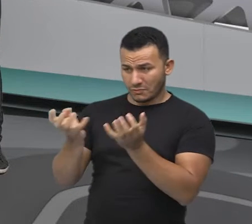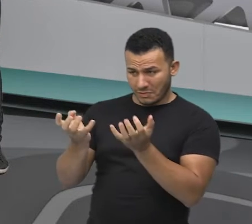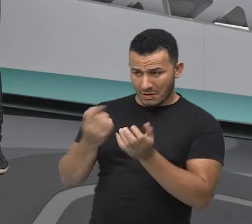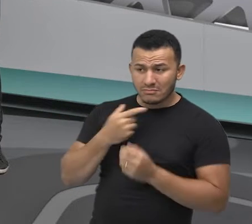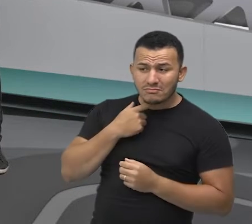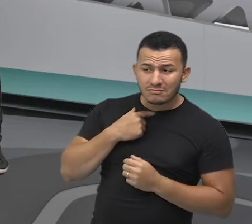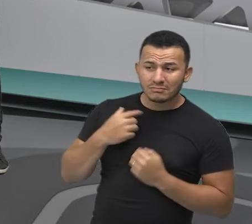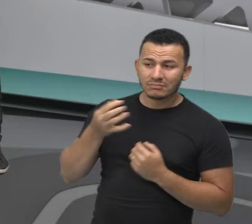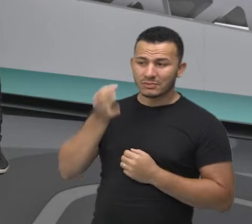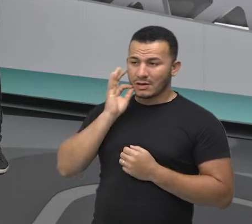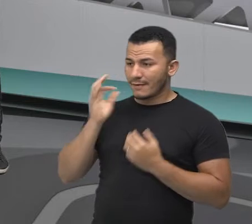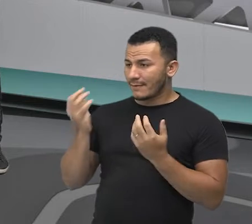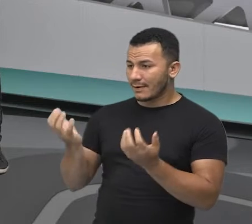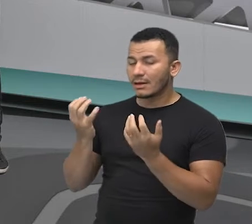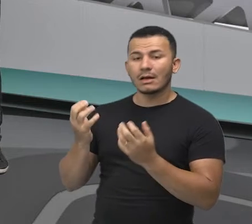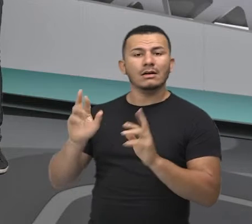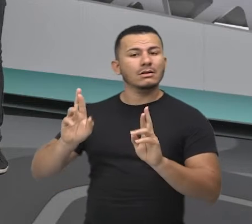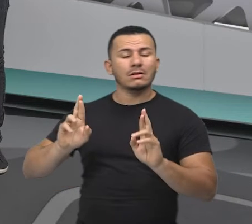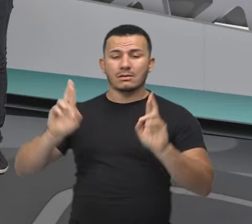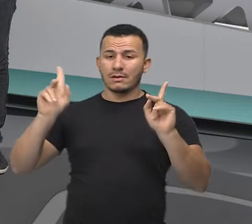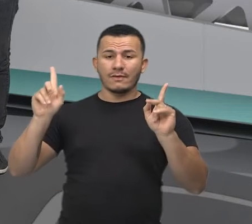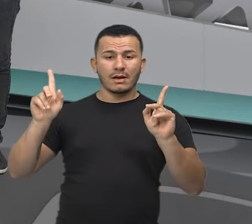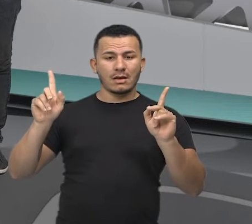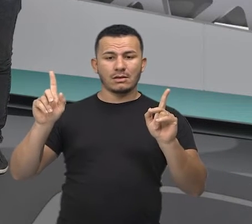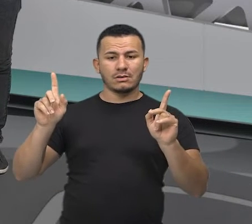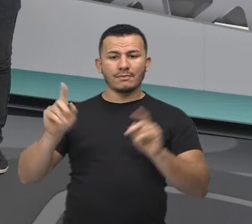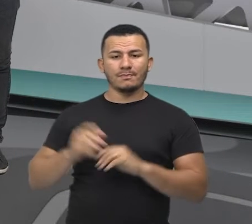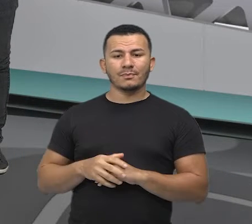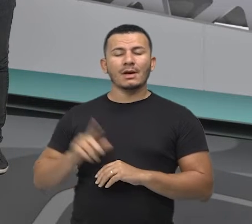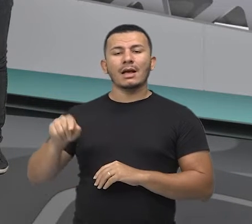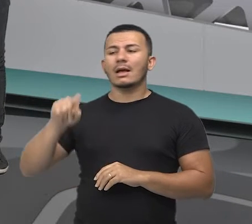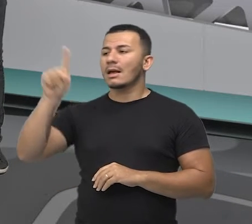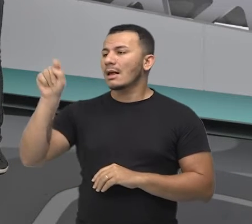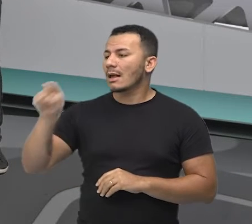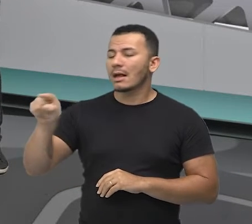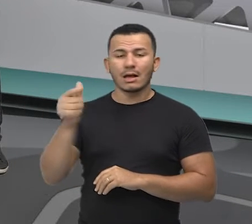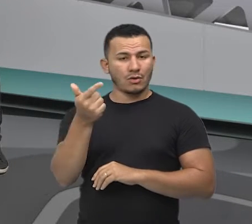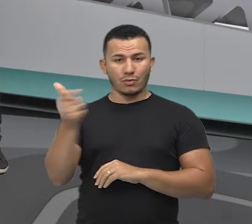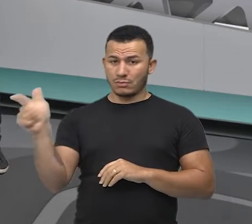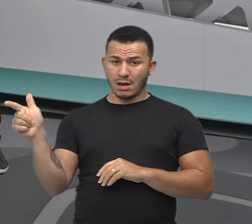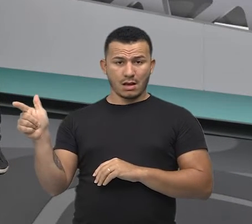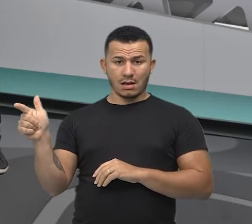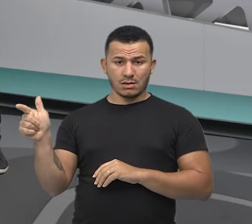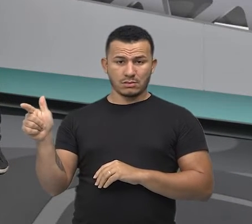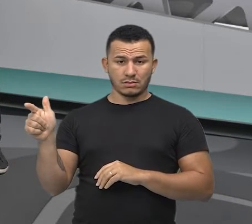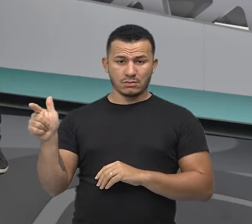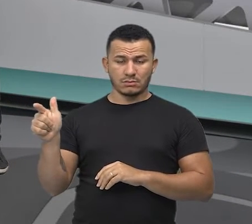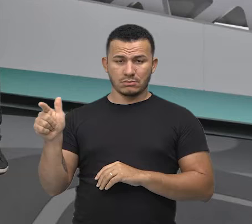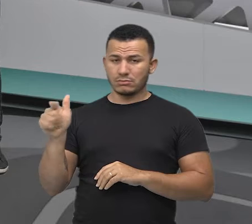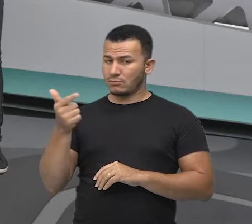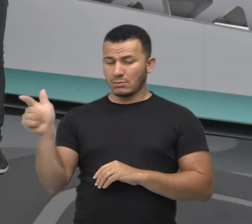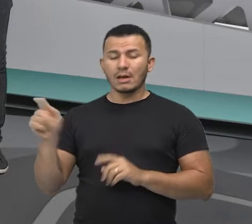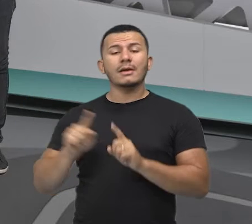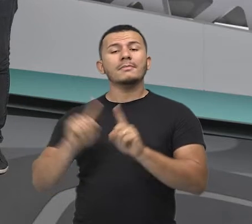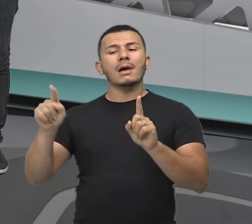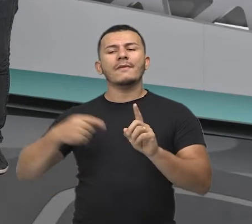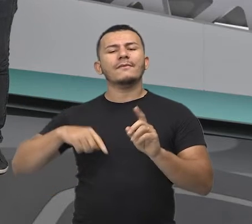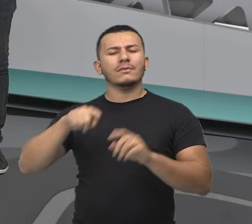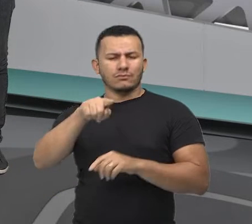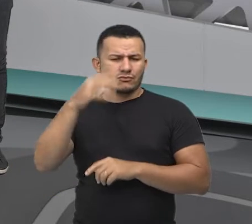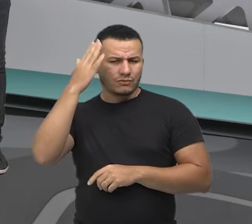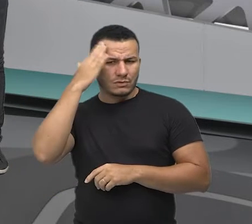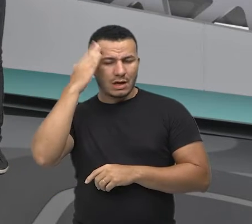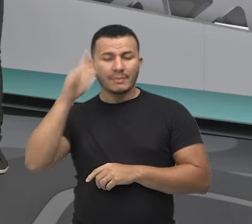outra pessoa de forma indireta. Observem que aqui não temos a presença do ponto de interrogação, mas aqui nós temos